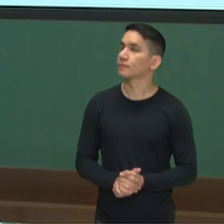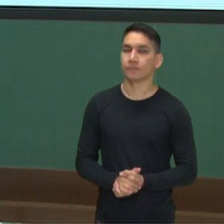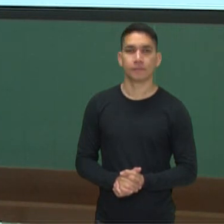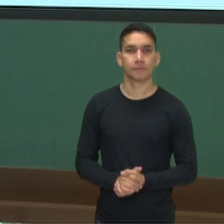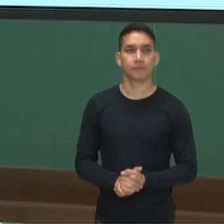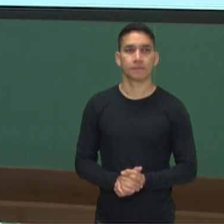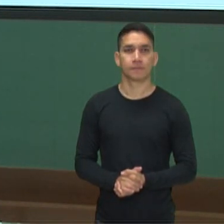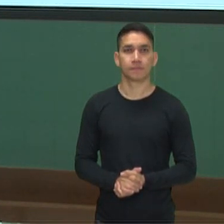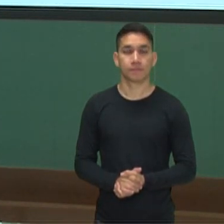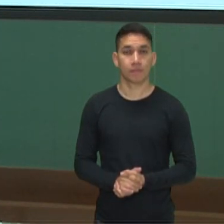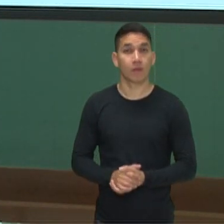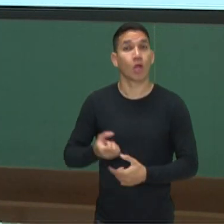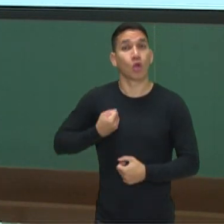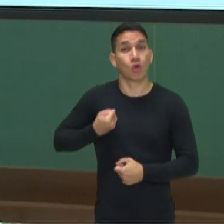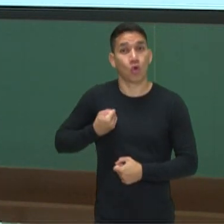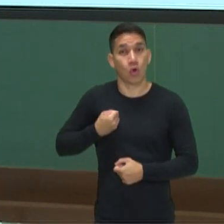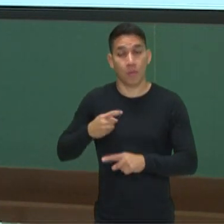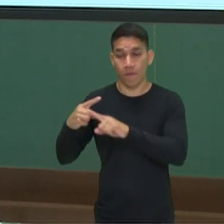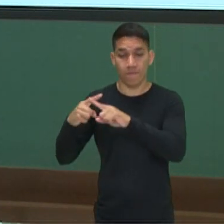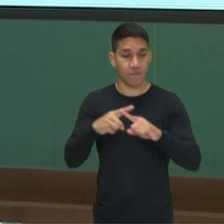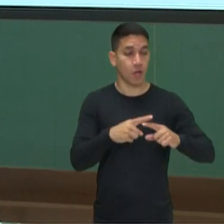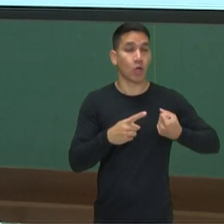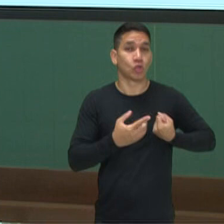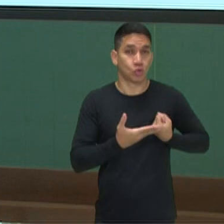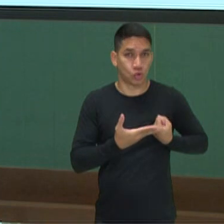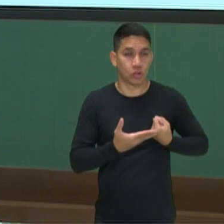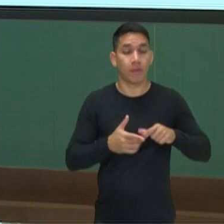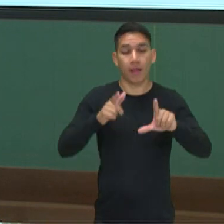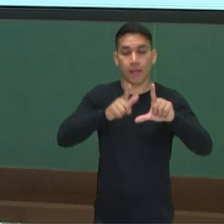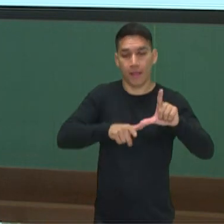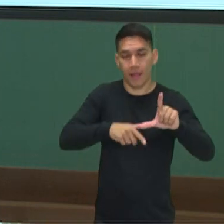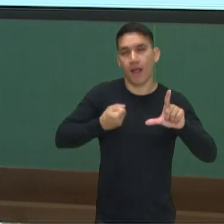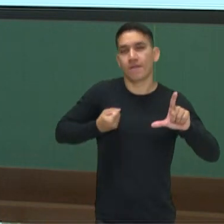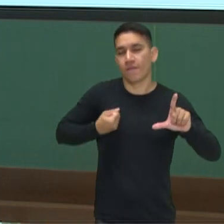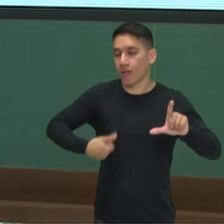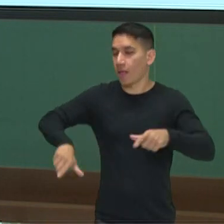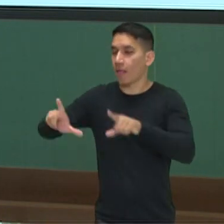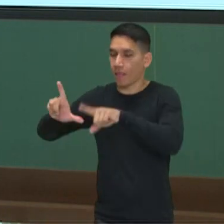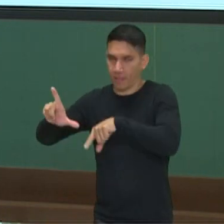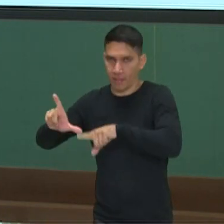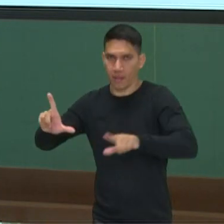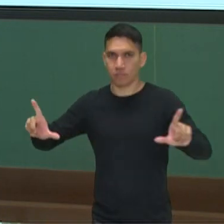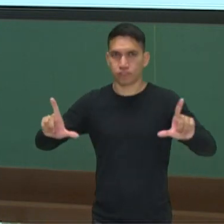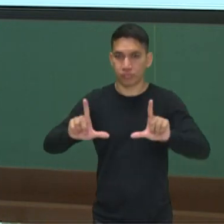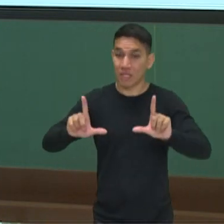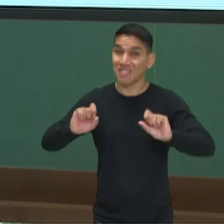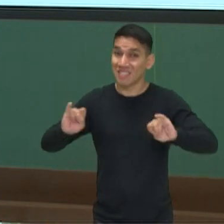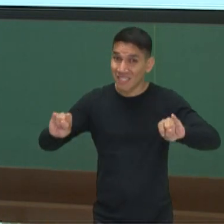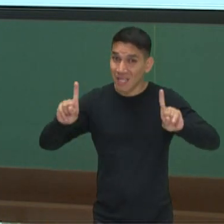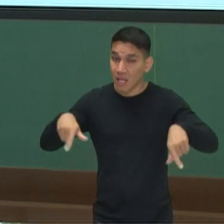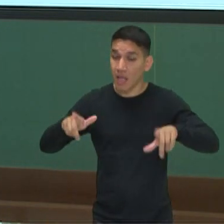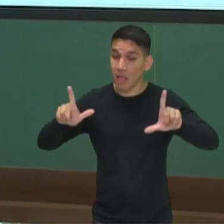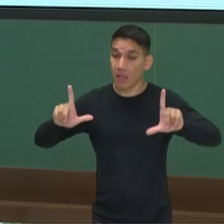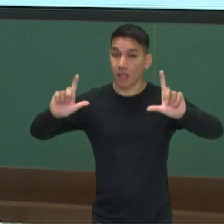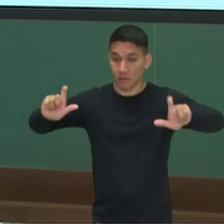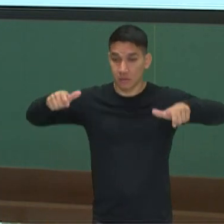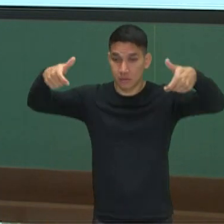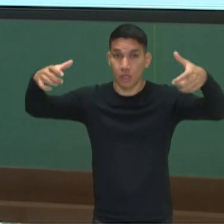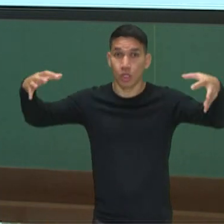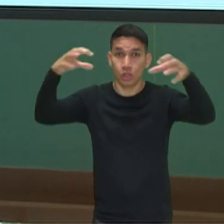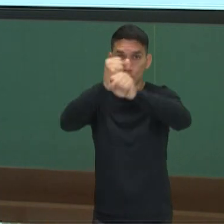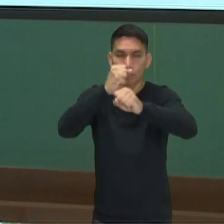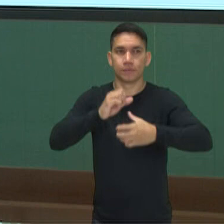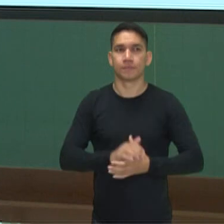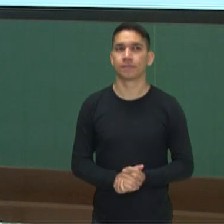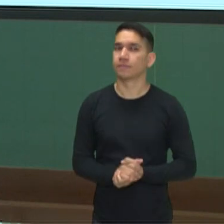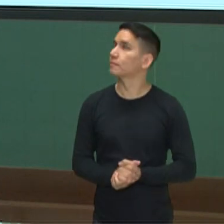6x. Número vezes número, letra vezes letra. Quando multiplico letra, somos expoentes. Menos 4 vezes x,